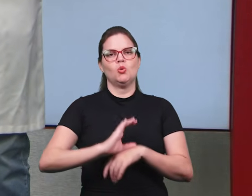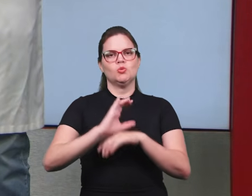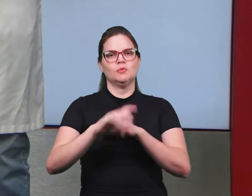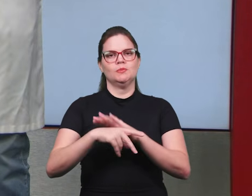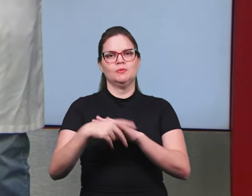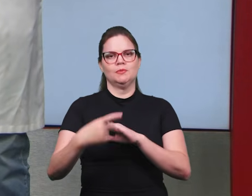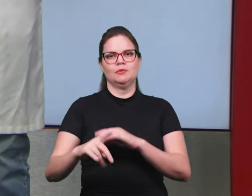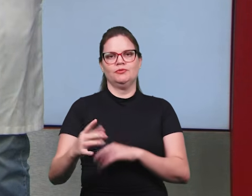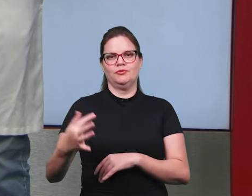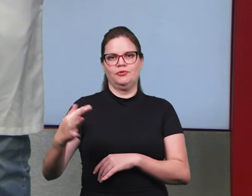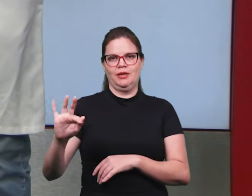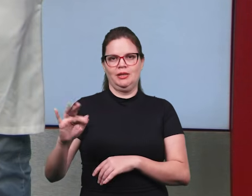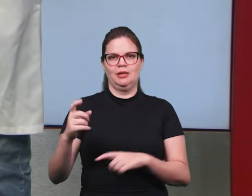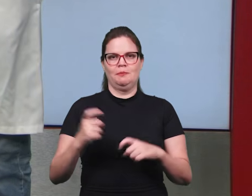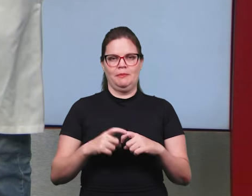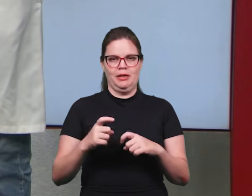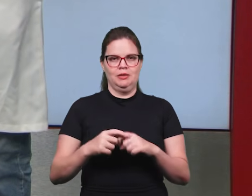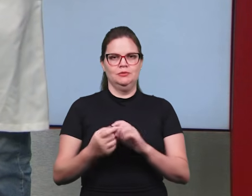uma resolução,